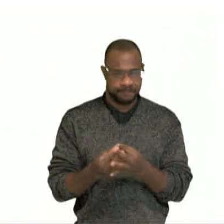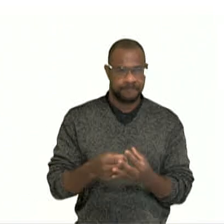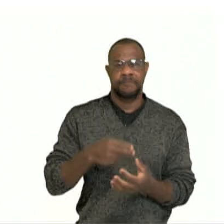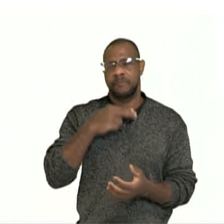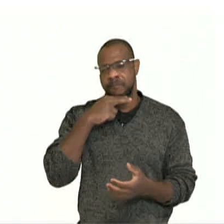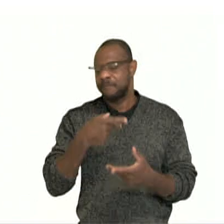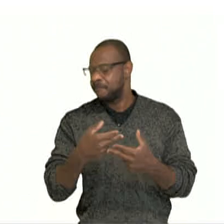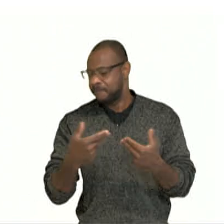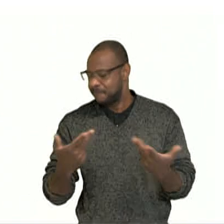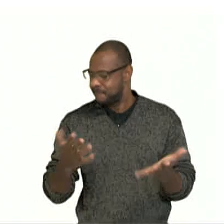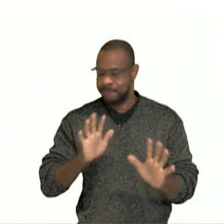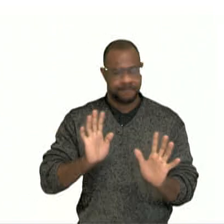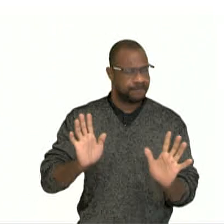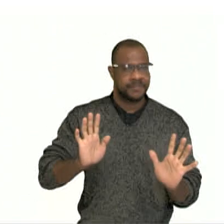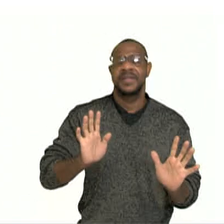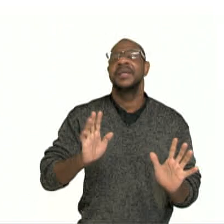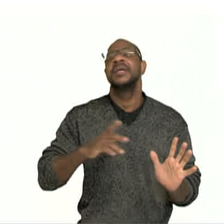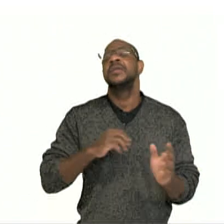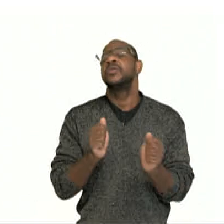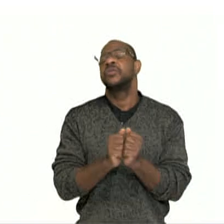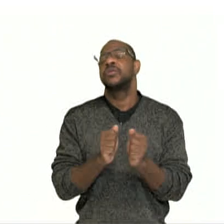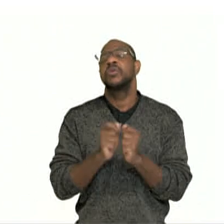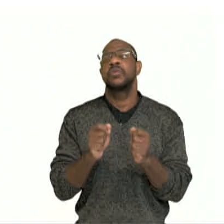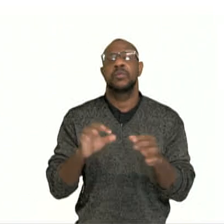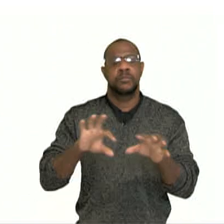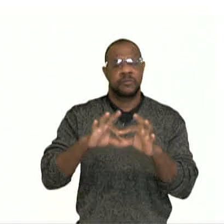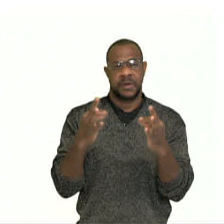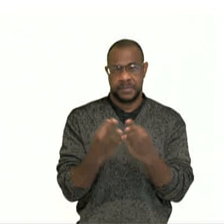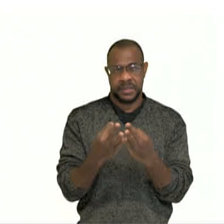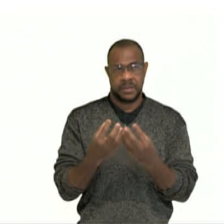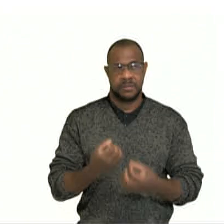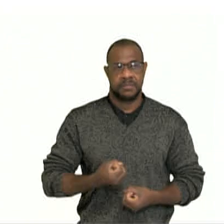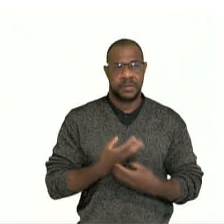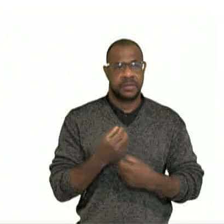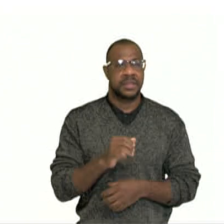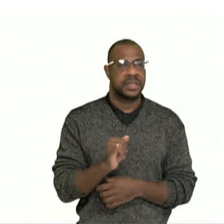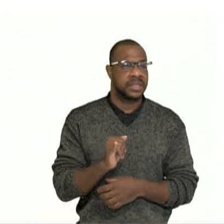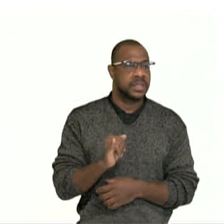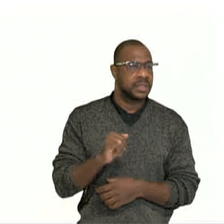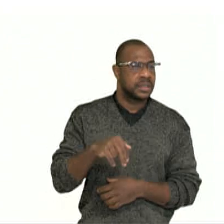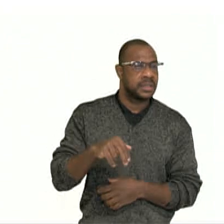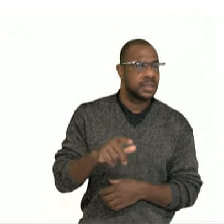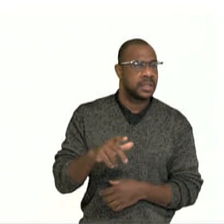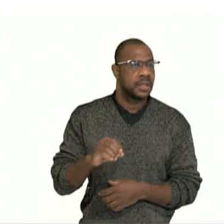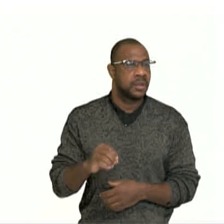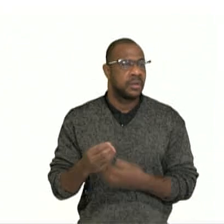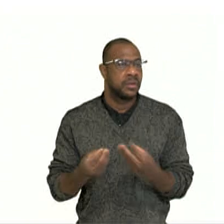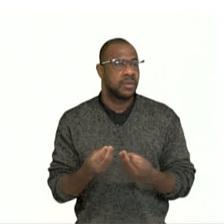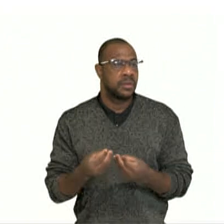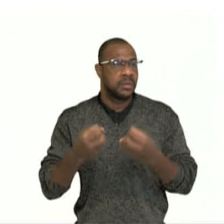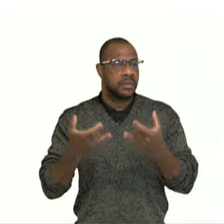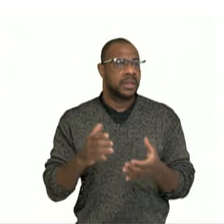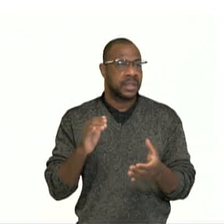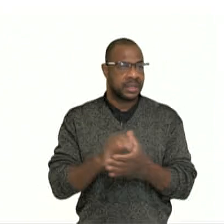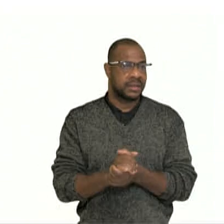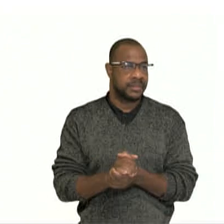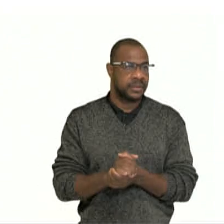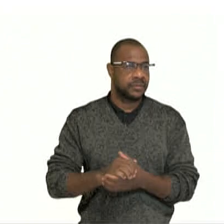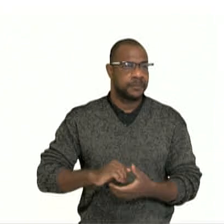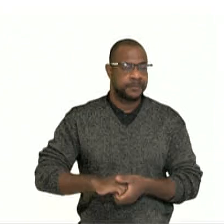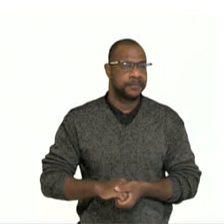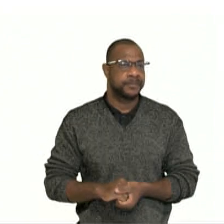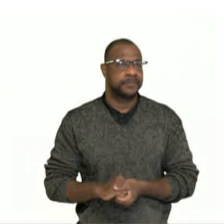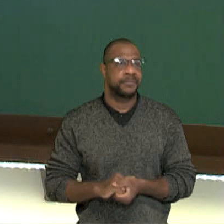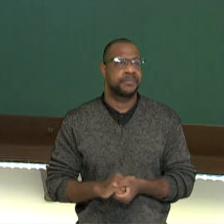toda vez que a gente juntar um parentesco com a expressão in-law, nós estamos relacionando a casamento, ok?